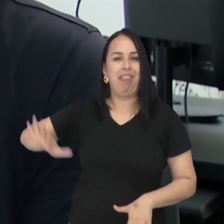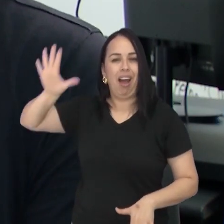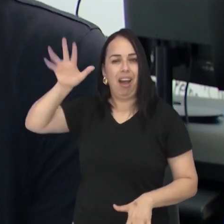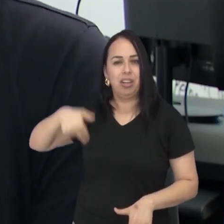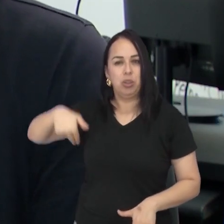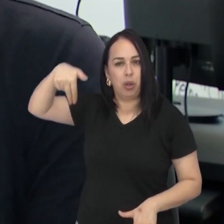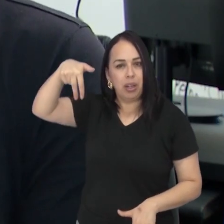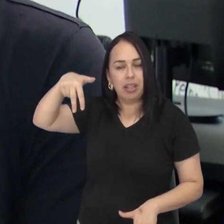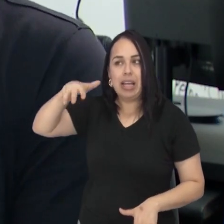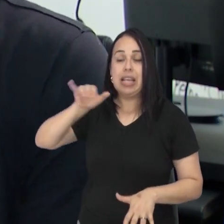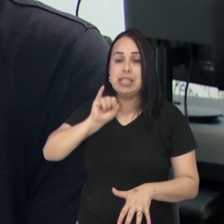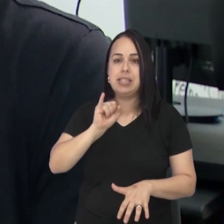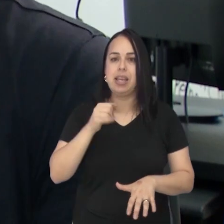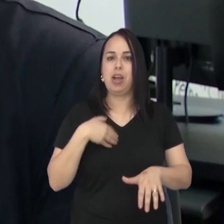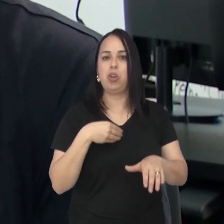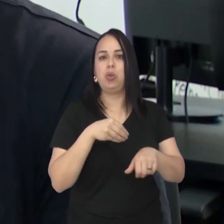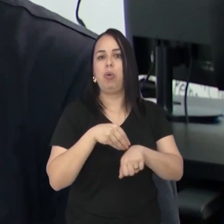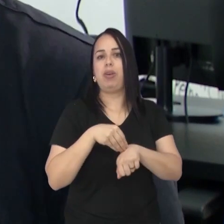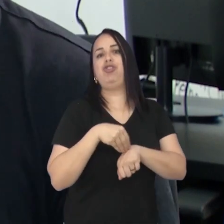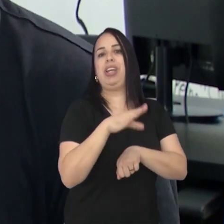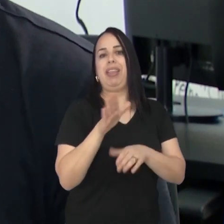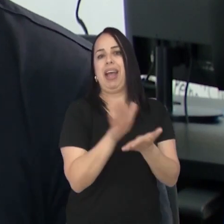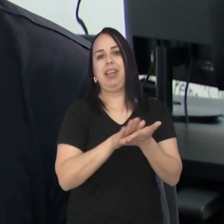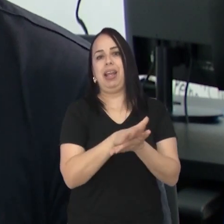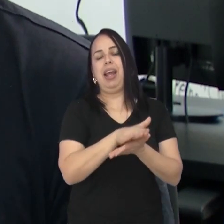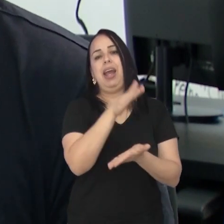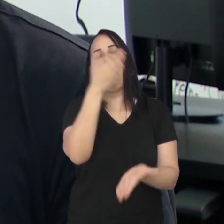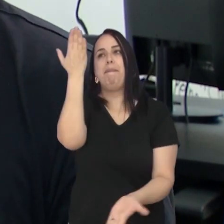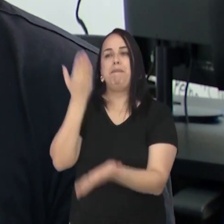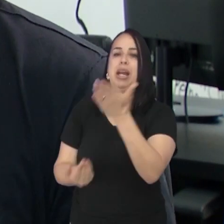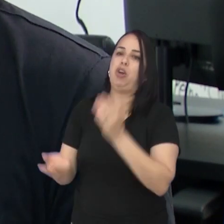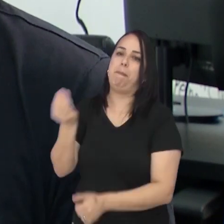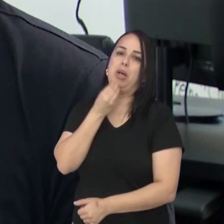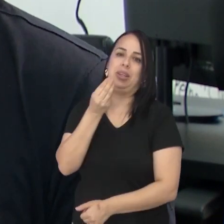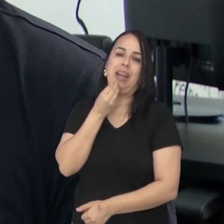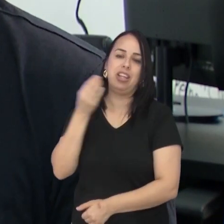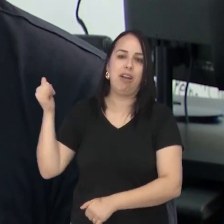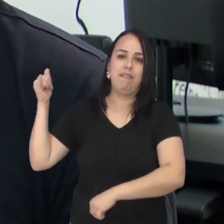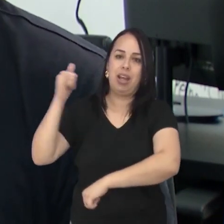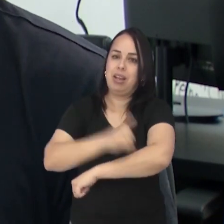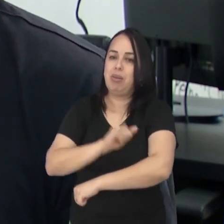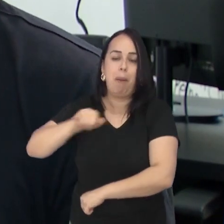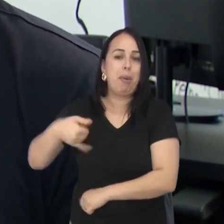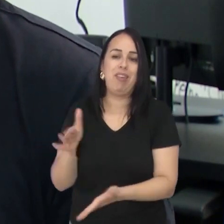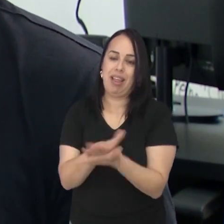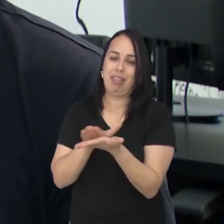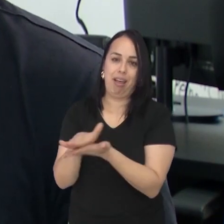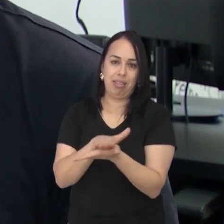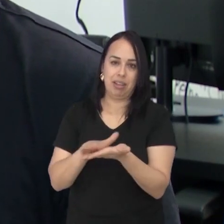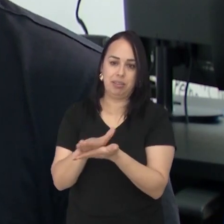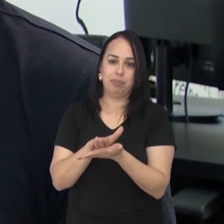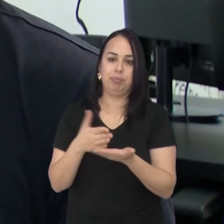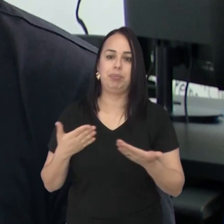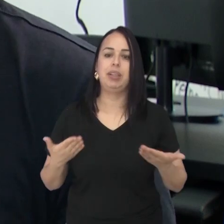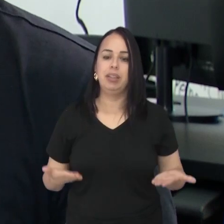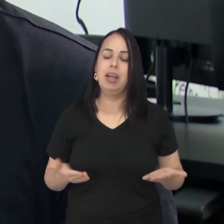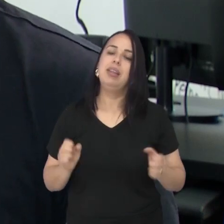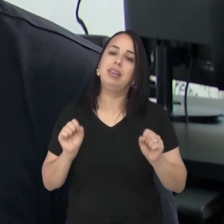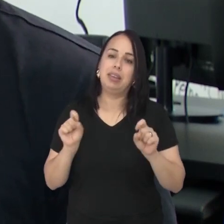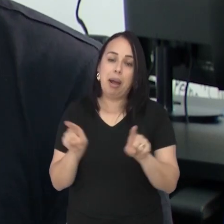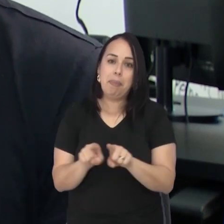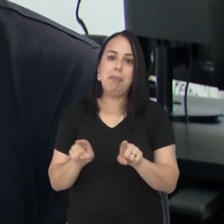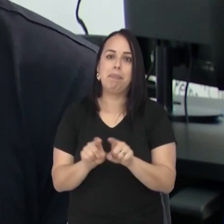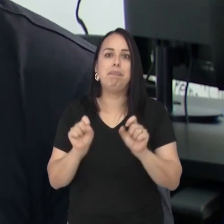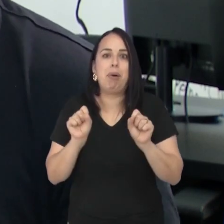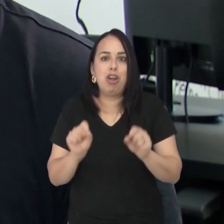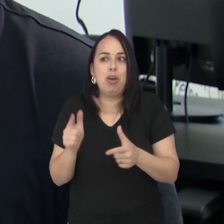no Nordeste, se ela não tiver essa informação, de repente ela pode perder, né, vamos dizer assim, essa viagem ou não ter um aproveitamento tão